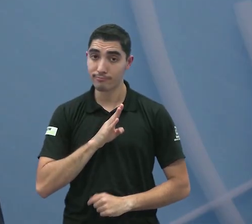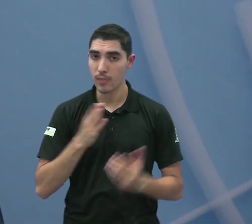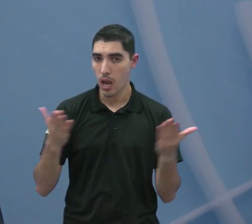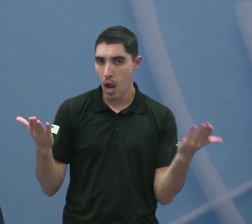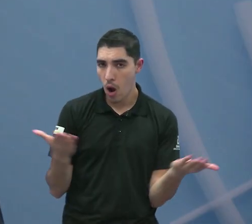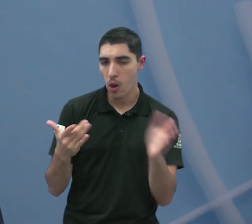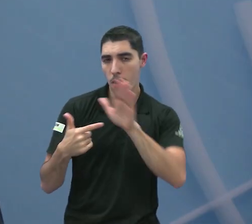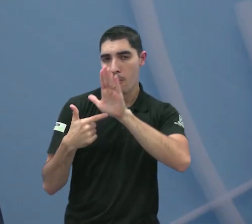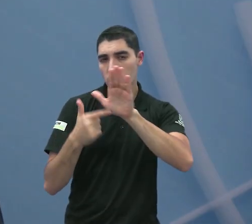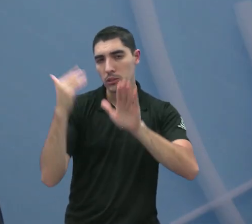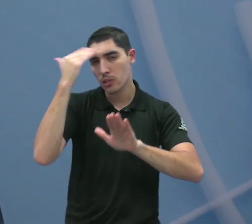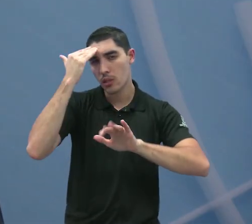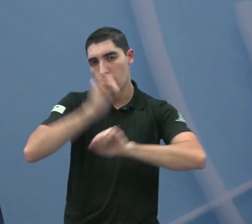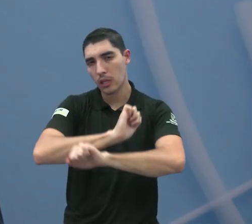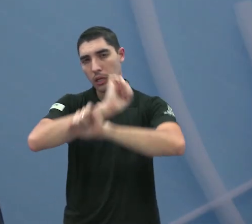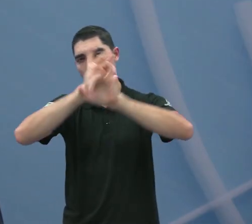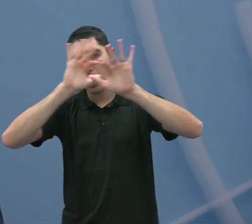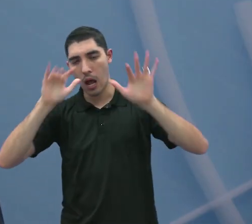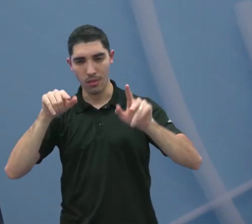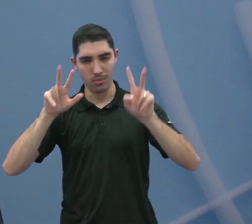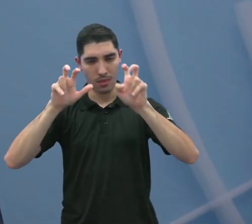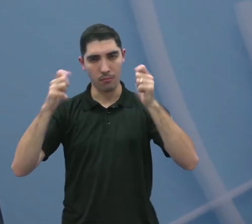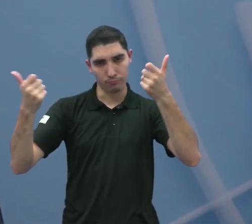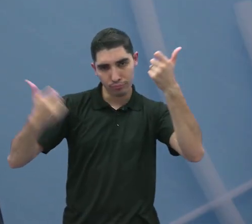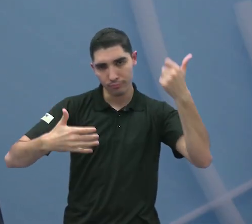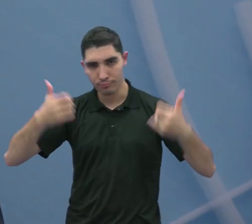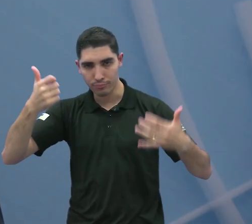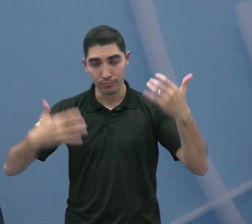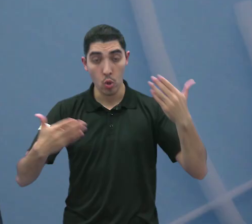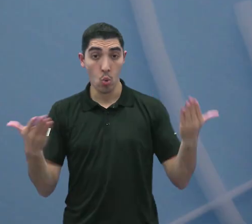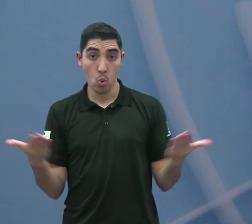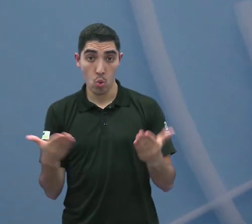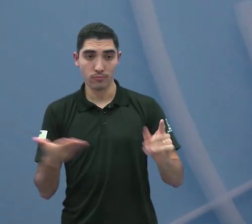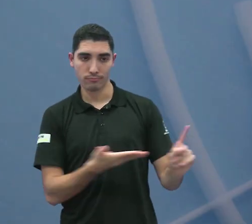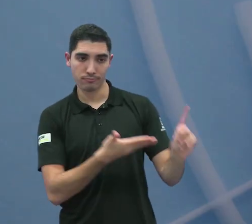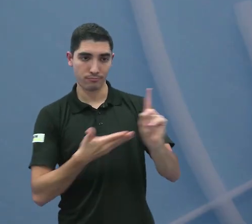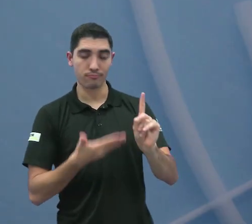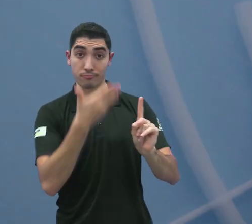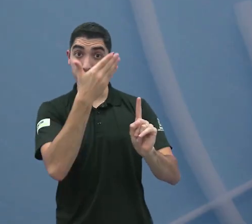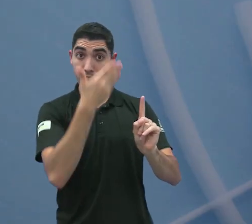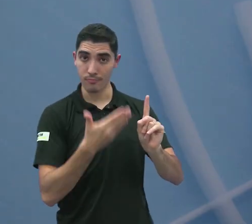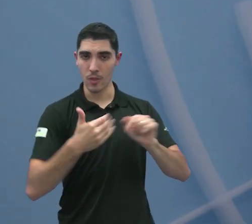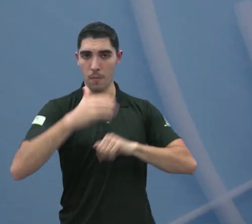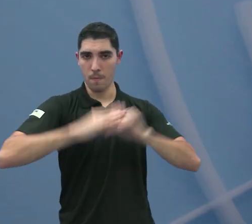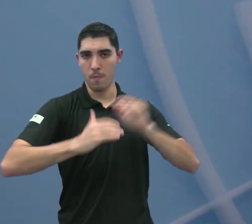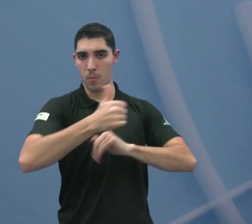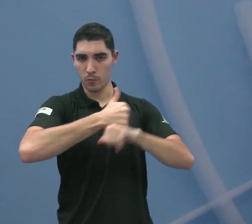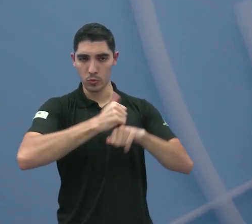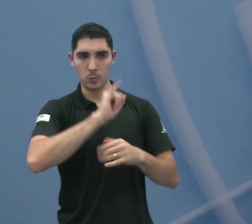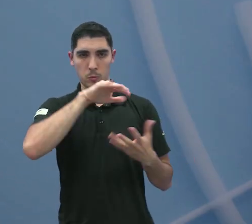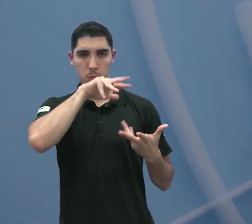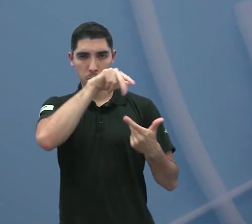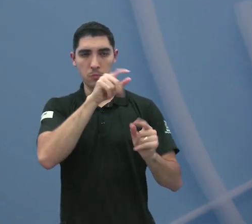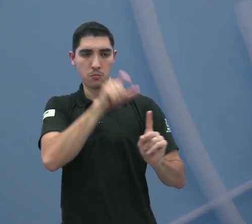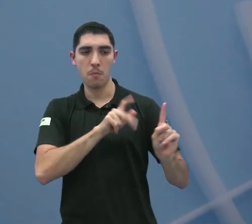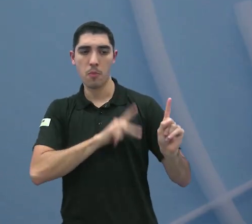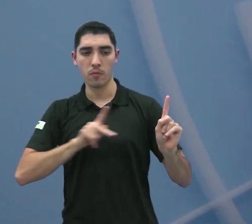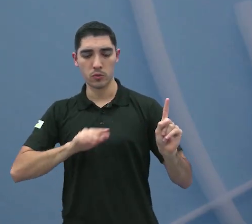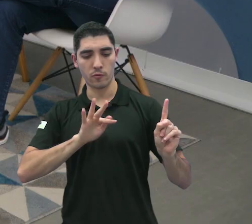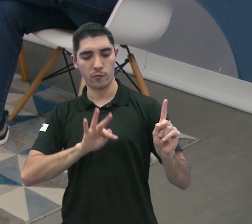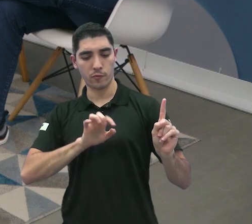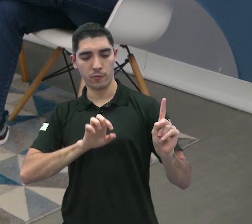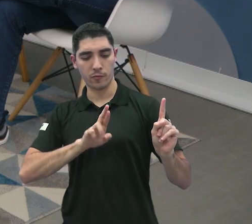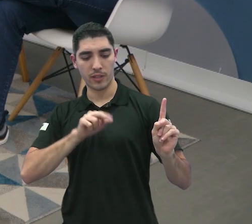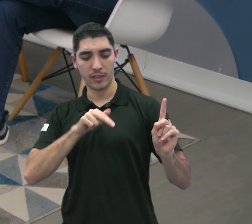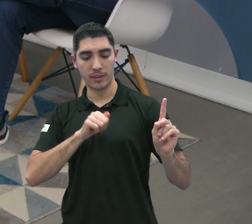entender mais sobre esse tema, a gente recebe aqui no estúdio o internacionalista professor Fernando